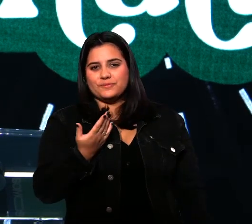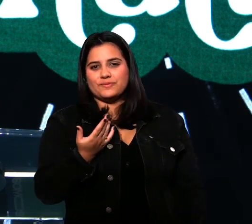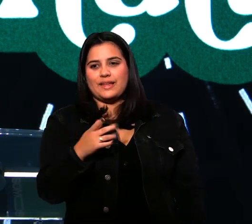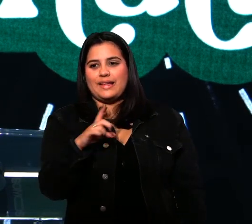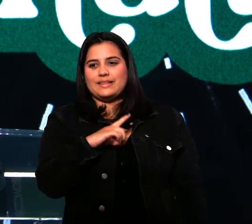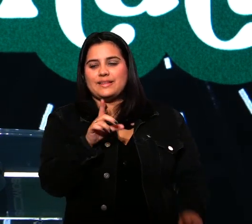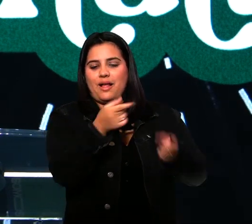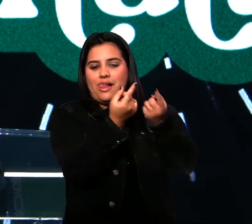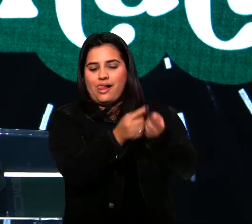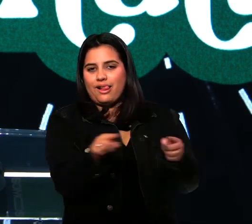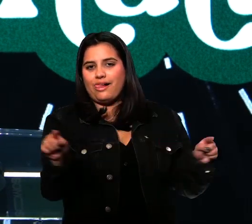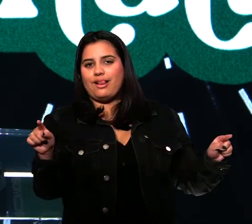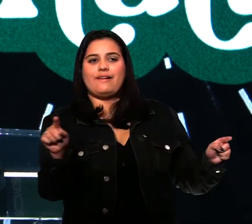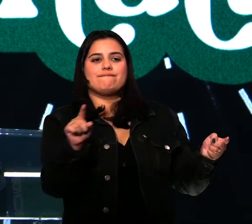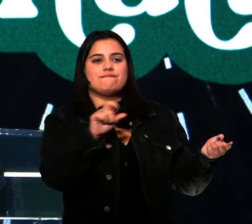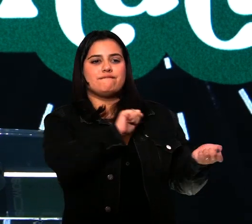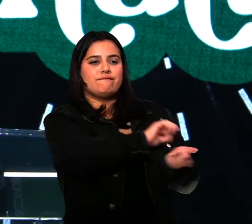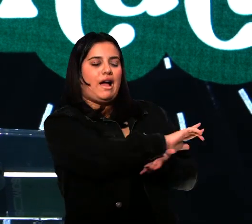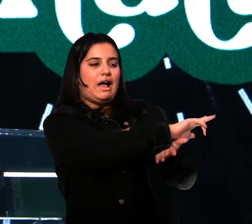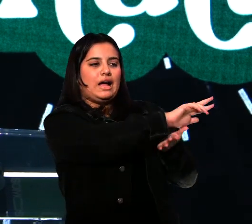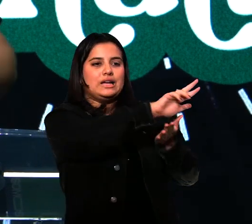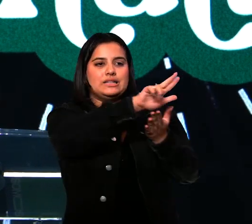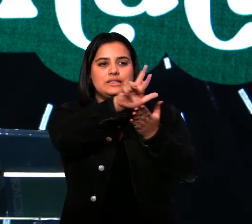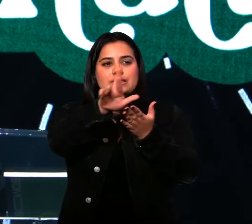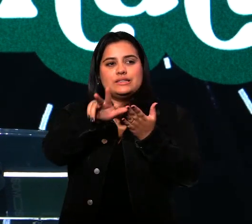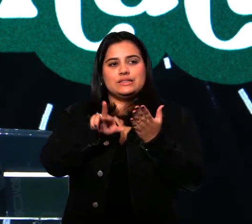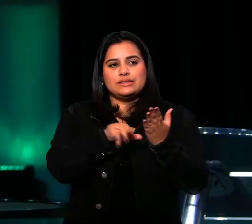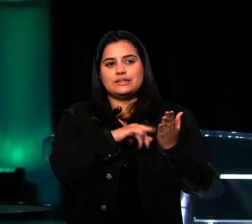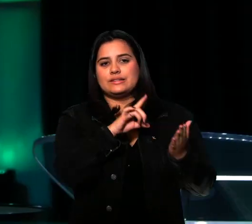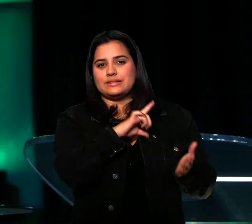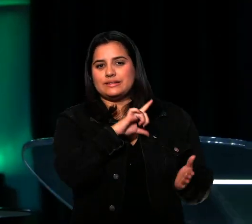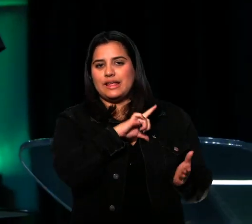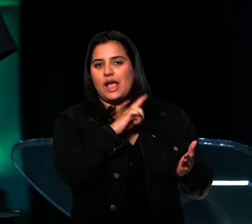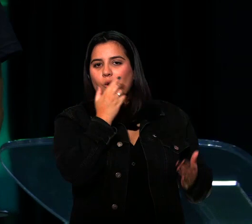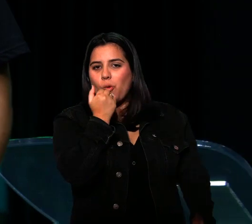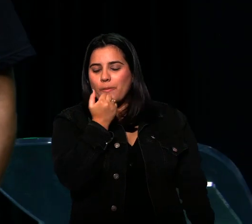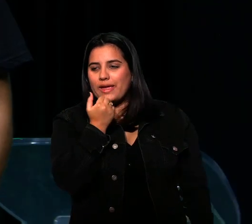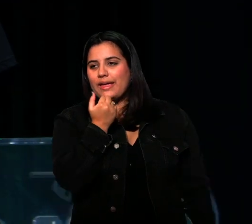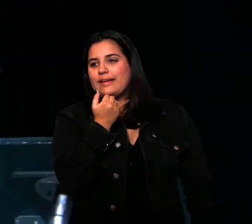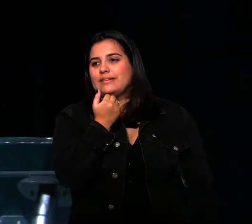rodízio gigantesco, aquele buffet enorme,